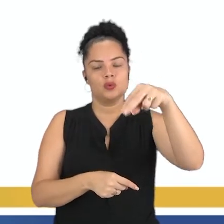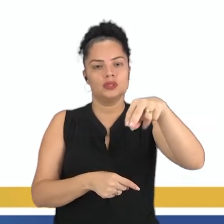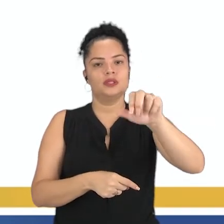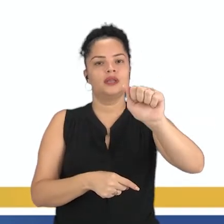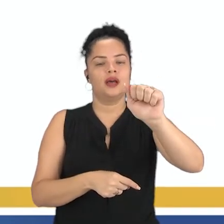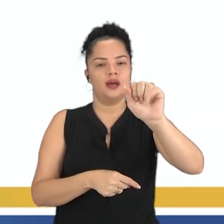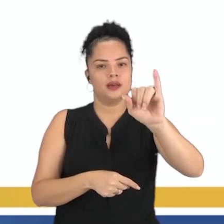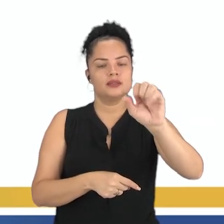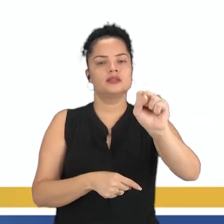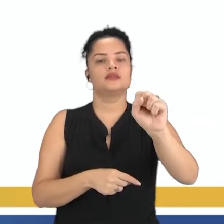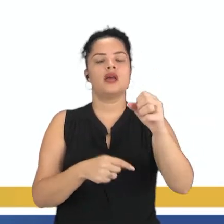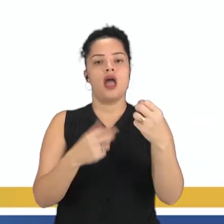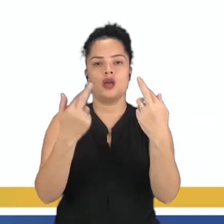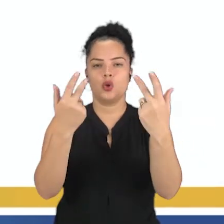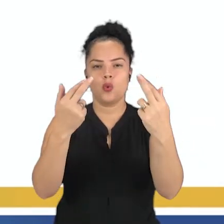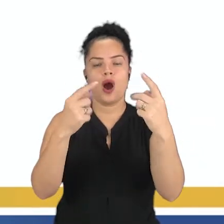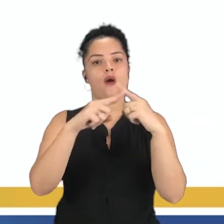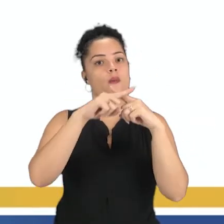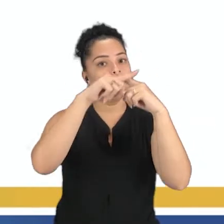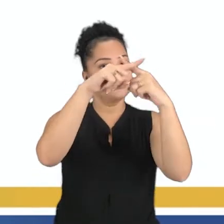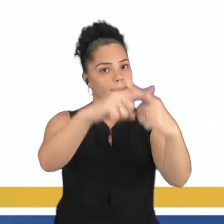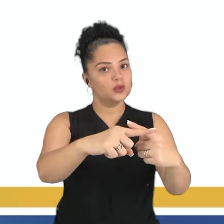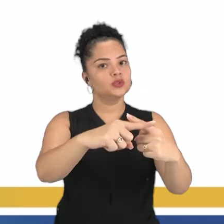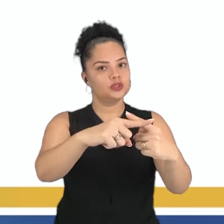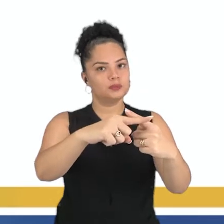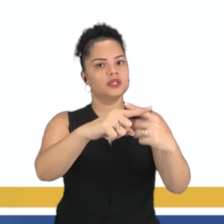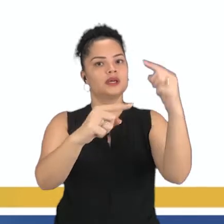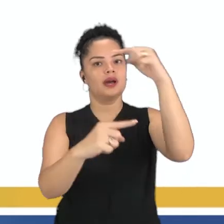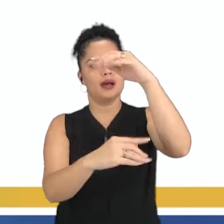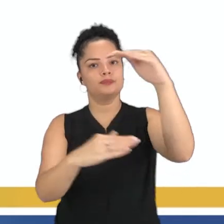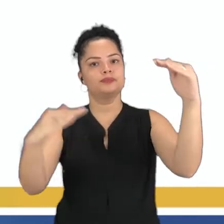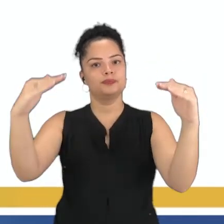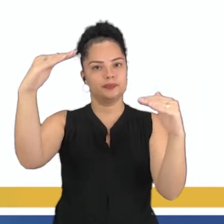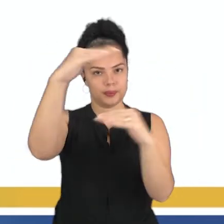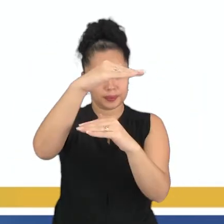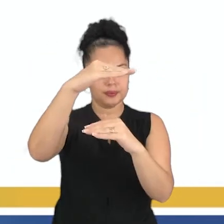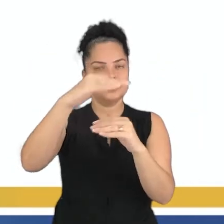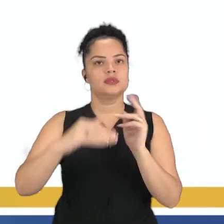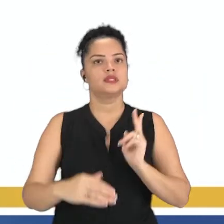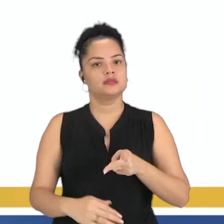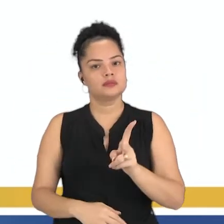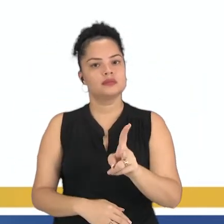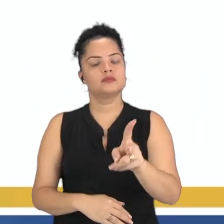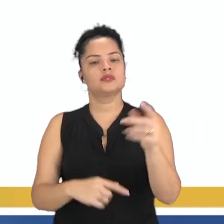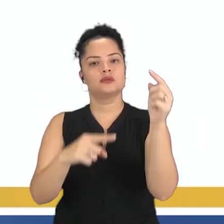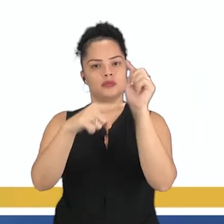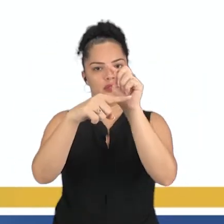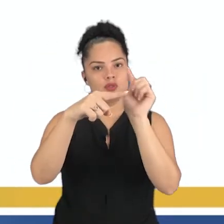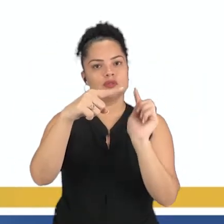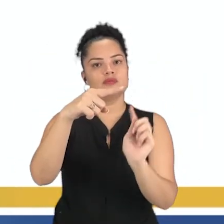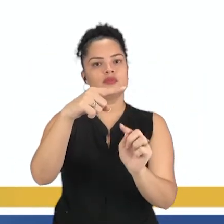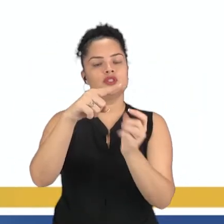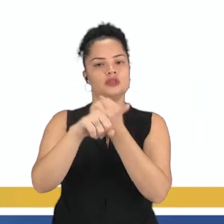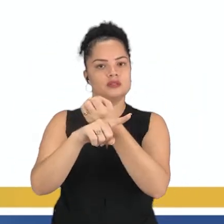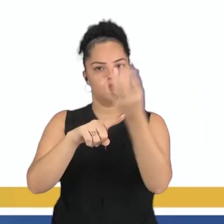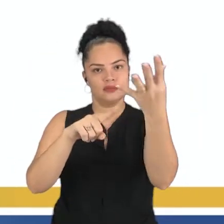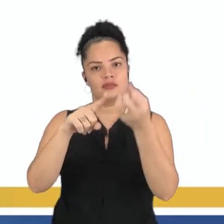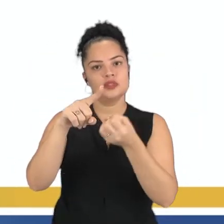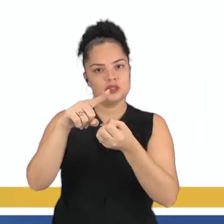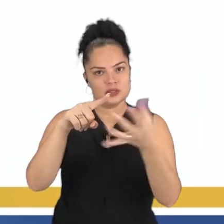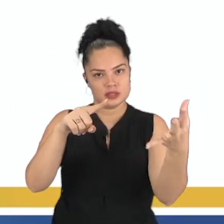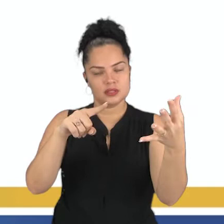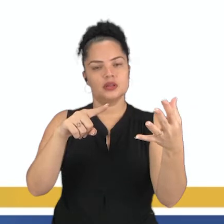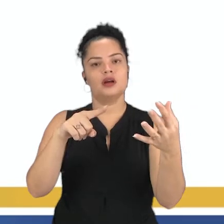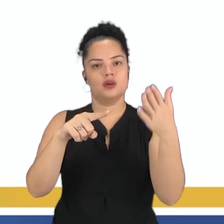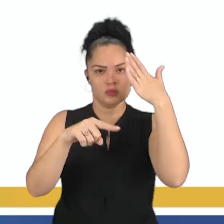primeiro pelo inverso do segundo. Ou seja, toda vez que eu vou dividir frações, por exemplo, que é o que a gente vai usar, onde a gente